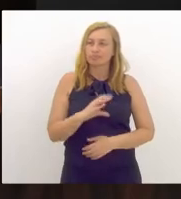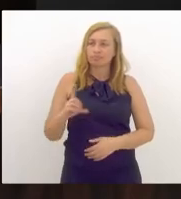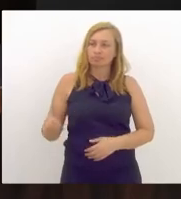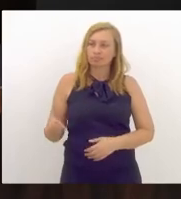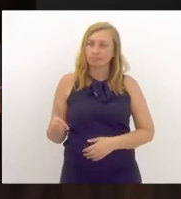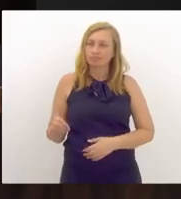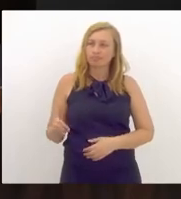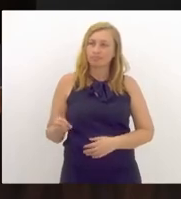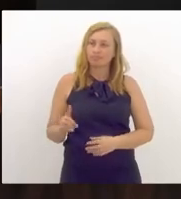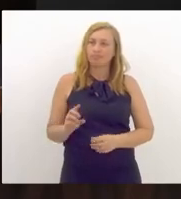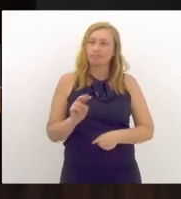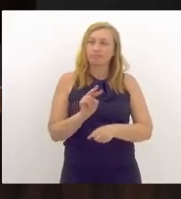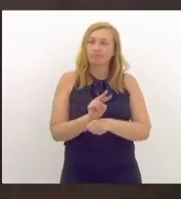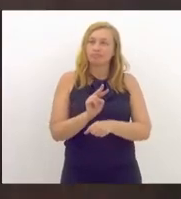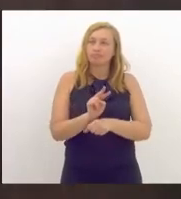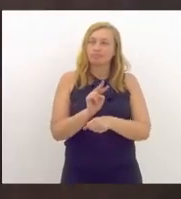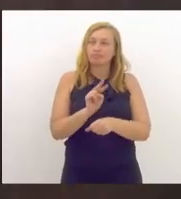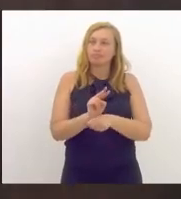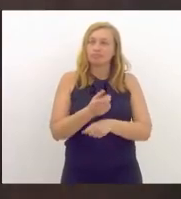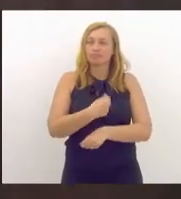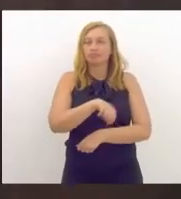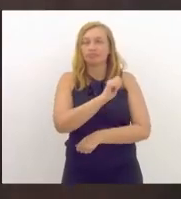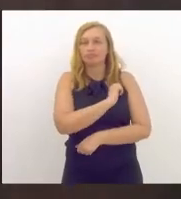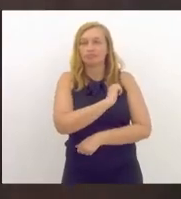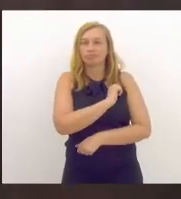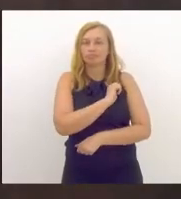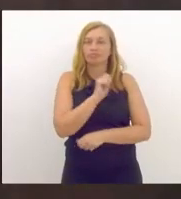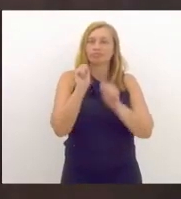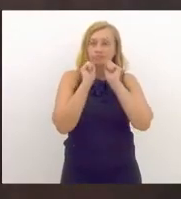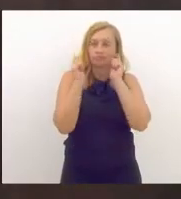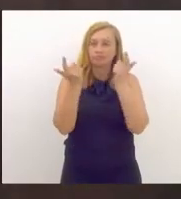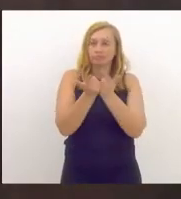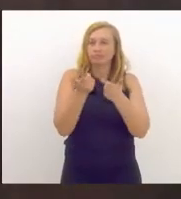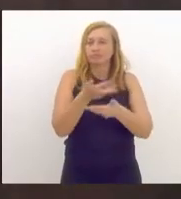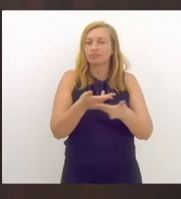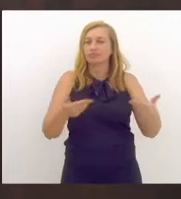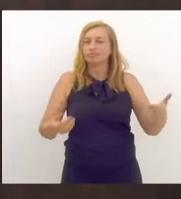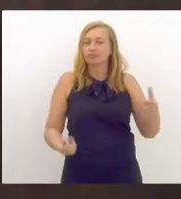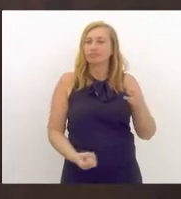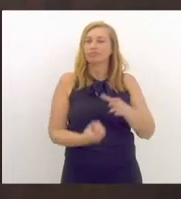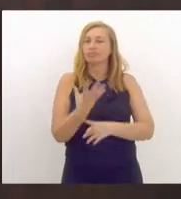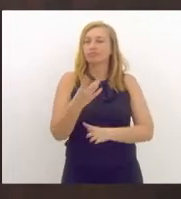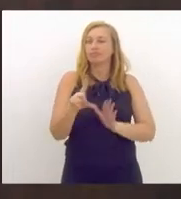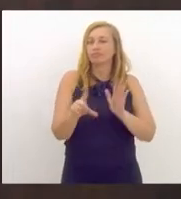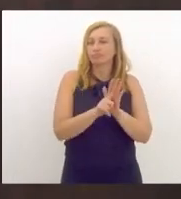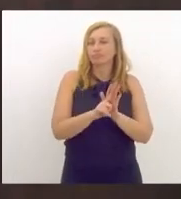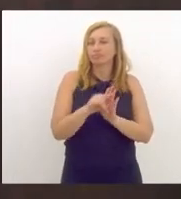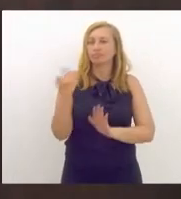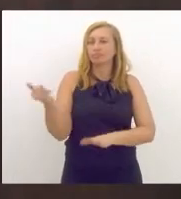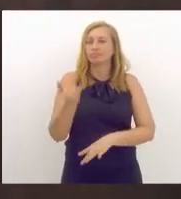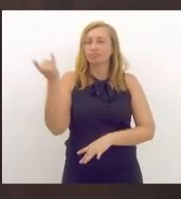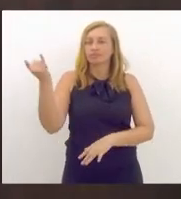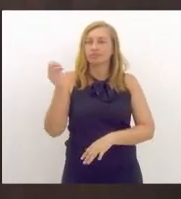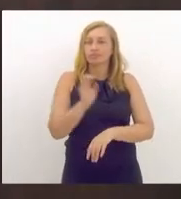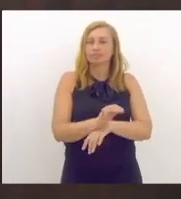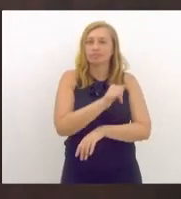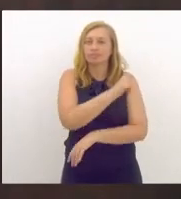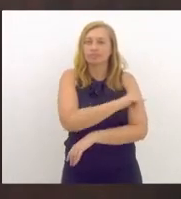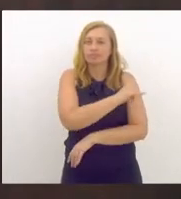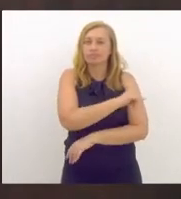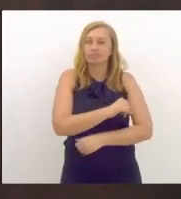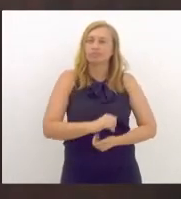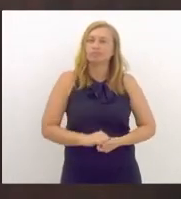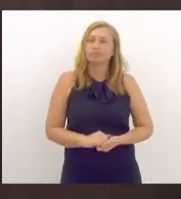da assessoria fiscal da alerj que tem produzido tantas leis importantes e tem ajudado o estado do Rio de